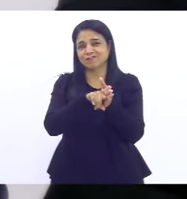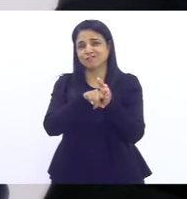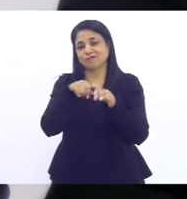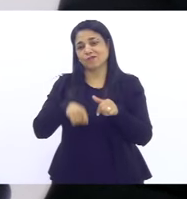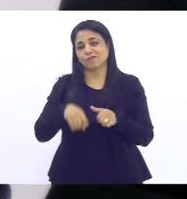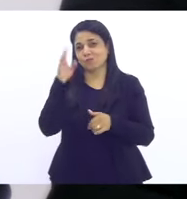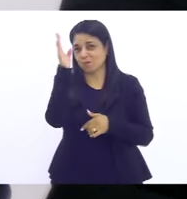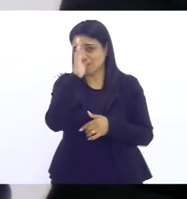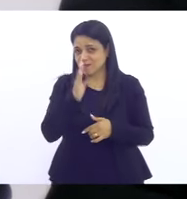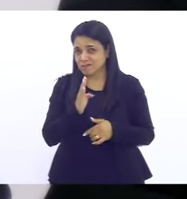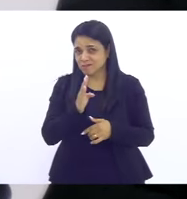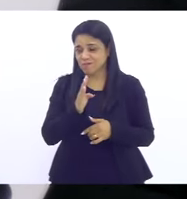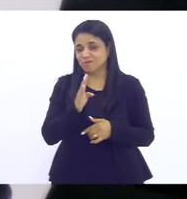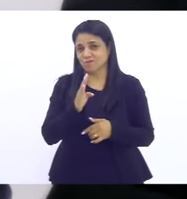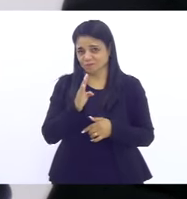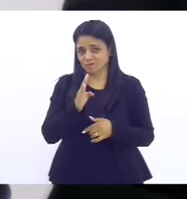Brasil,